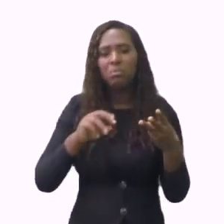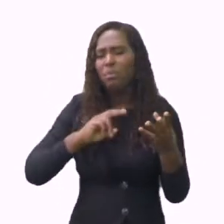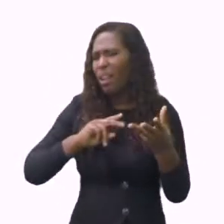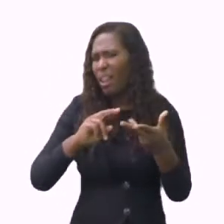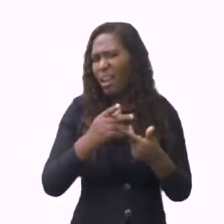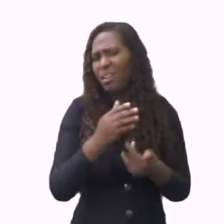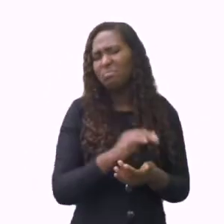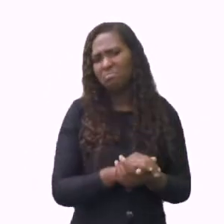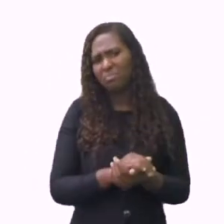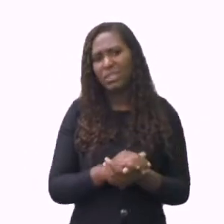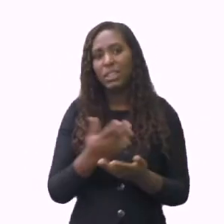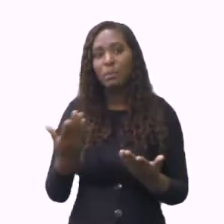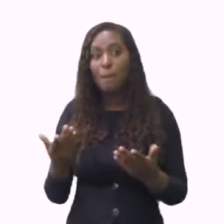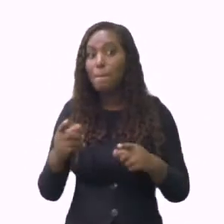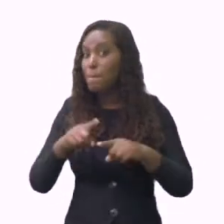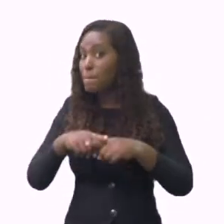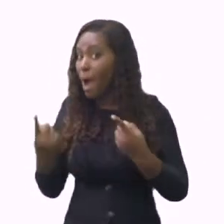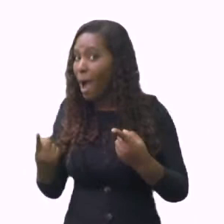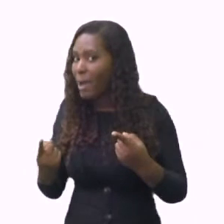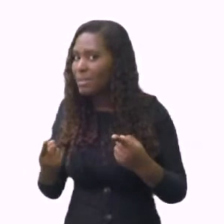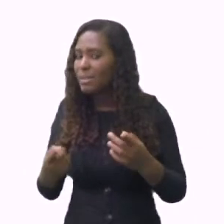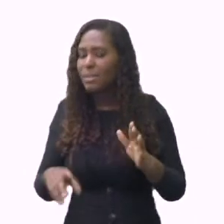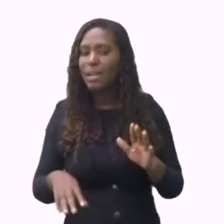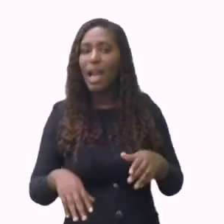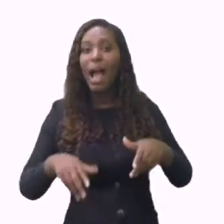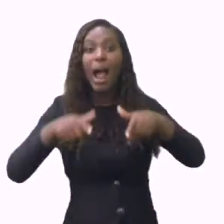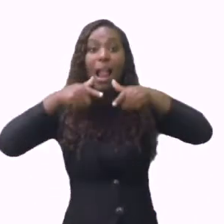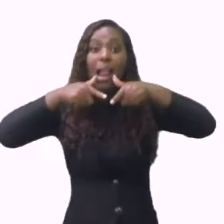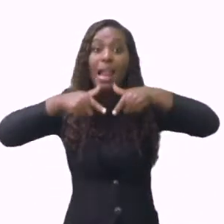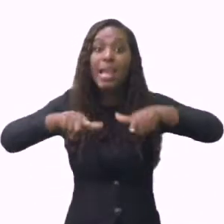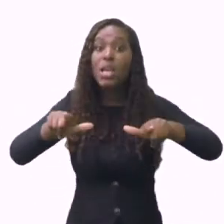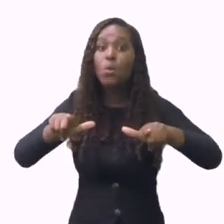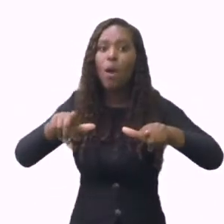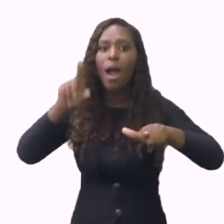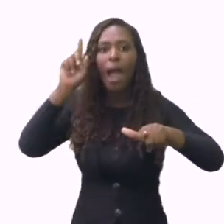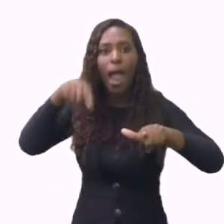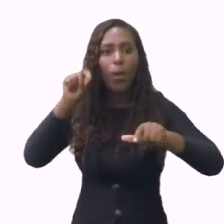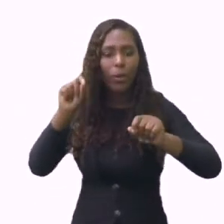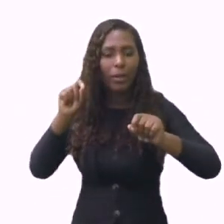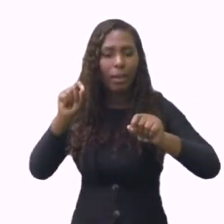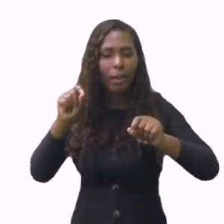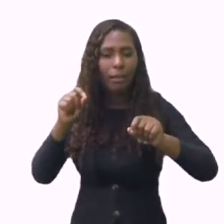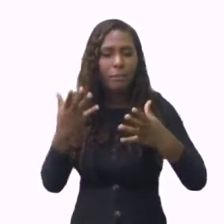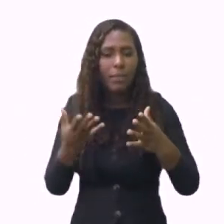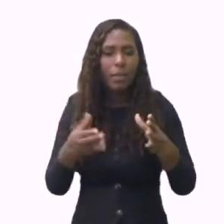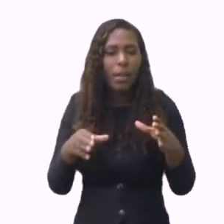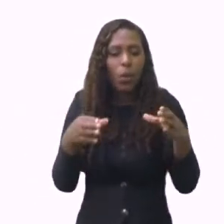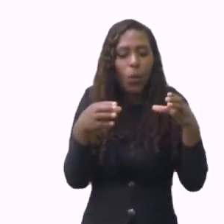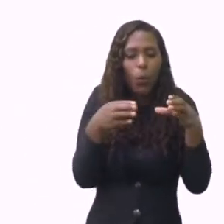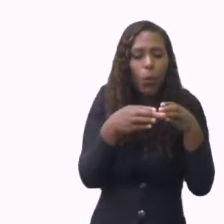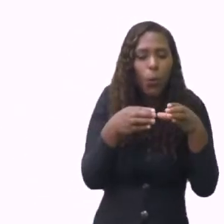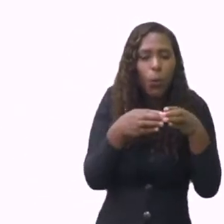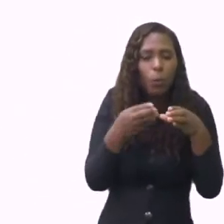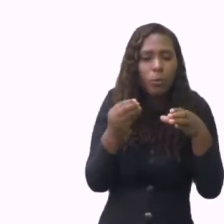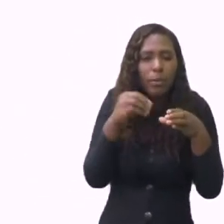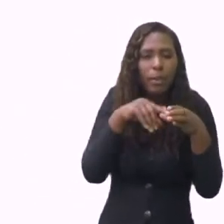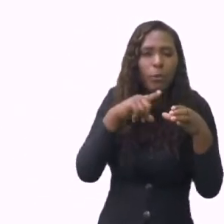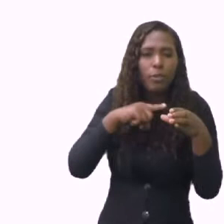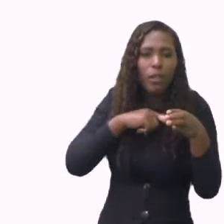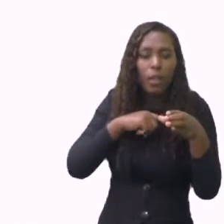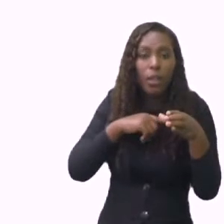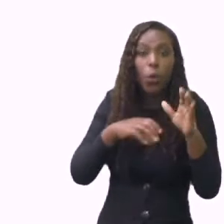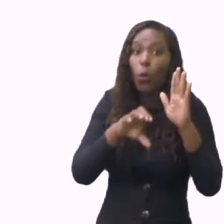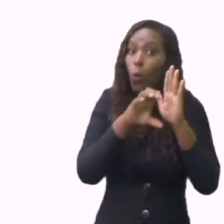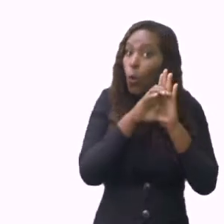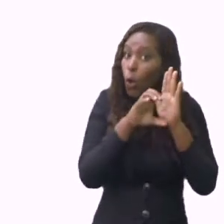si. É um conjunto de códigos e palavras específicos. Então, lembra lá que eu mostrei para vocês as letras do